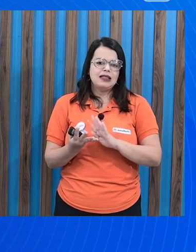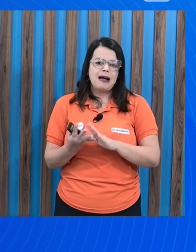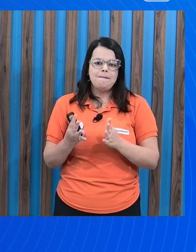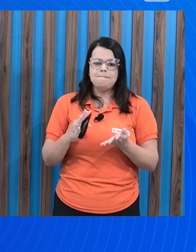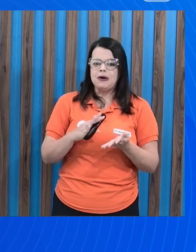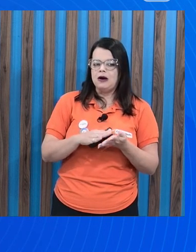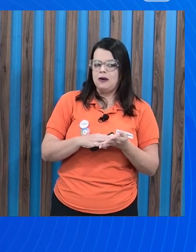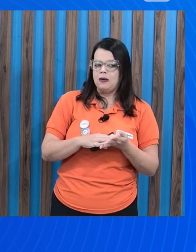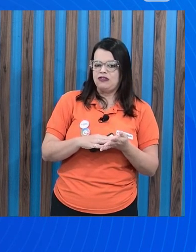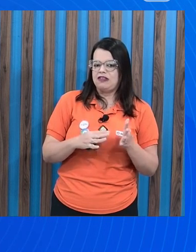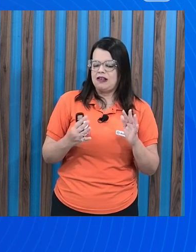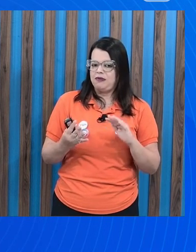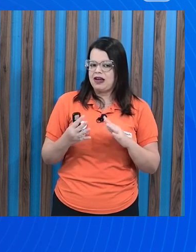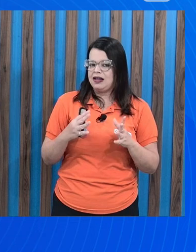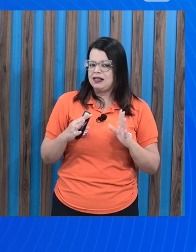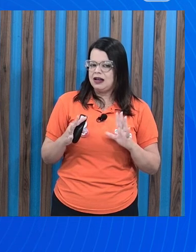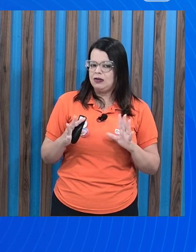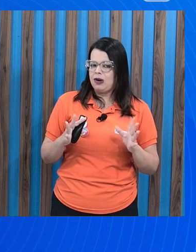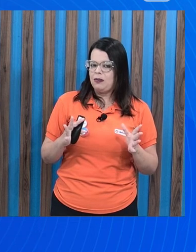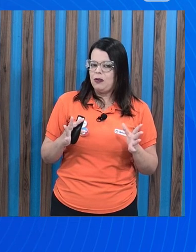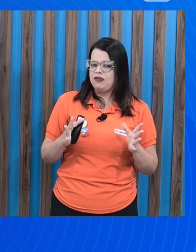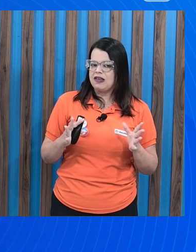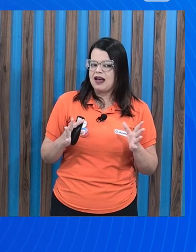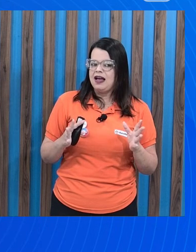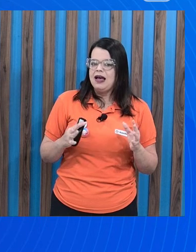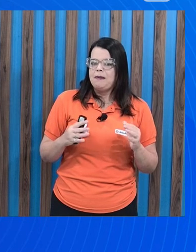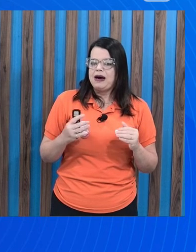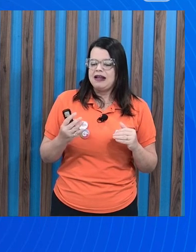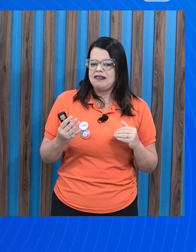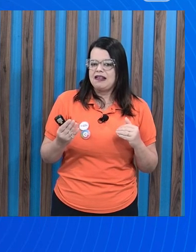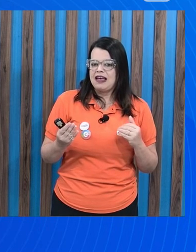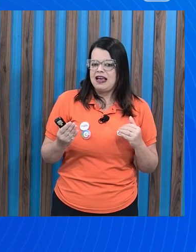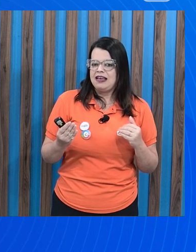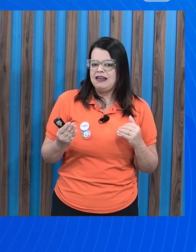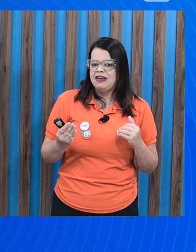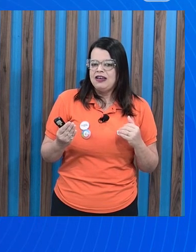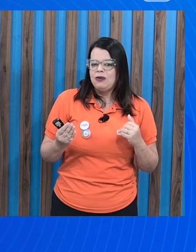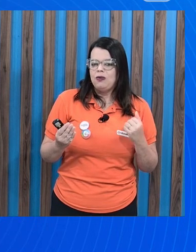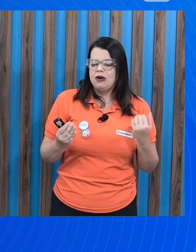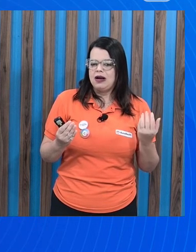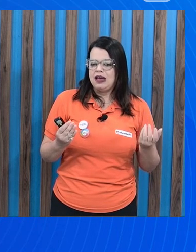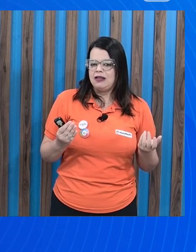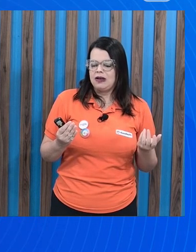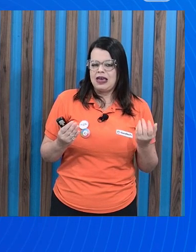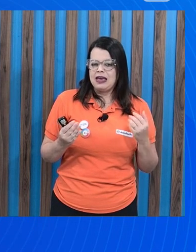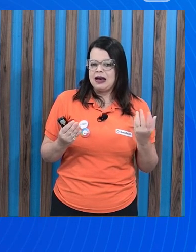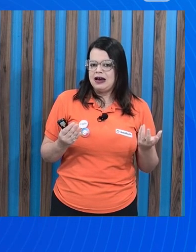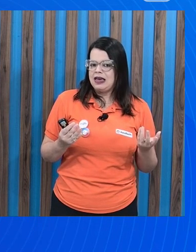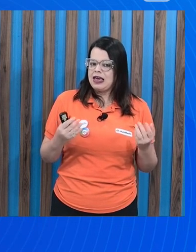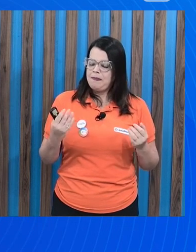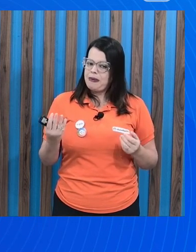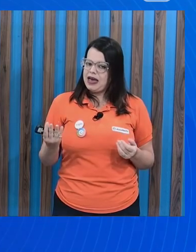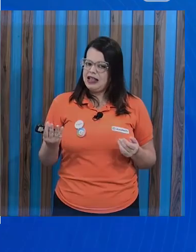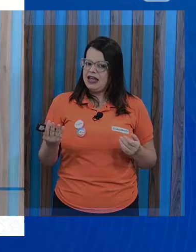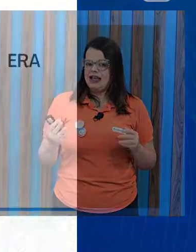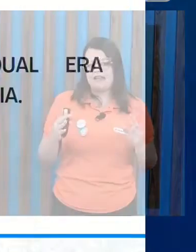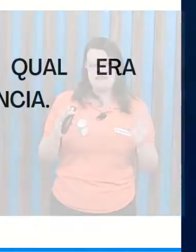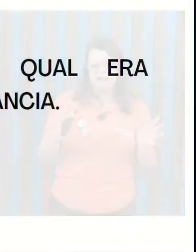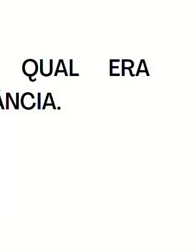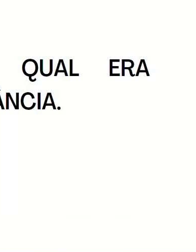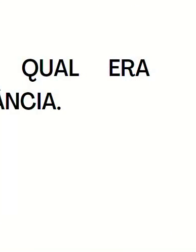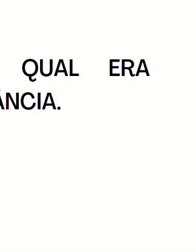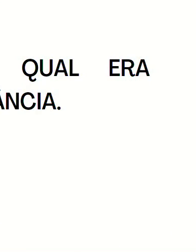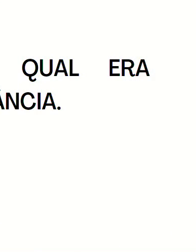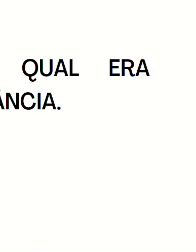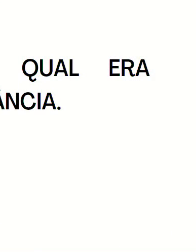bater da mão. A gente sempre vai cantando uma música para ser aí quem ganha e quem perde, aí quem